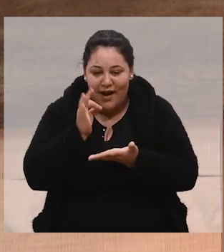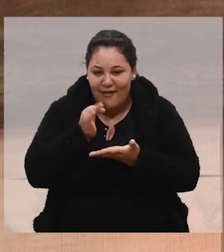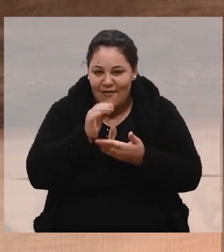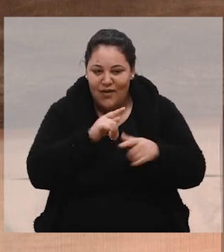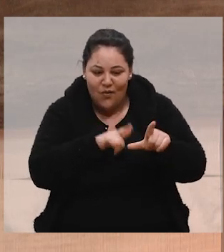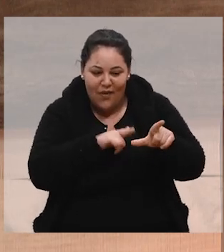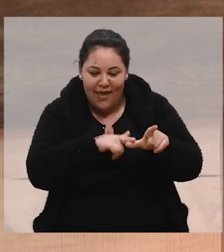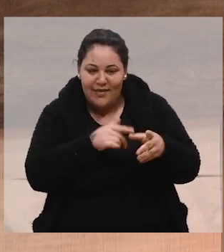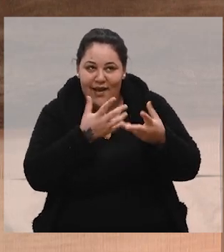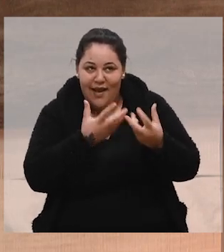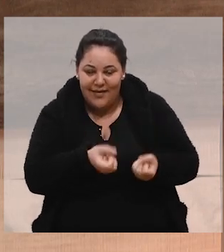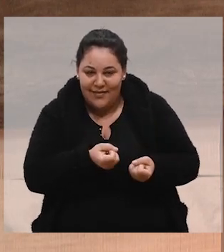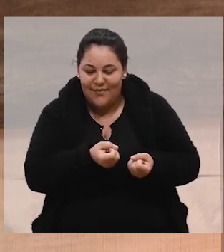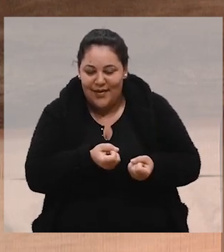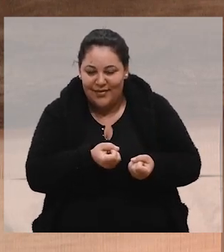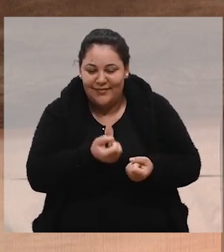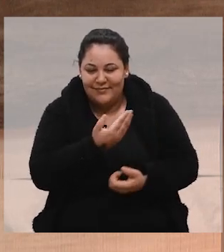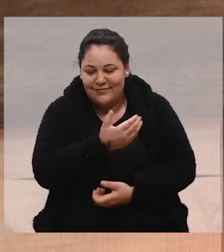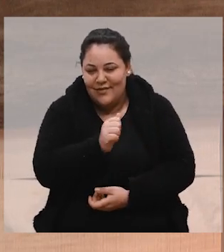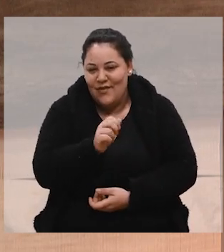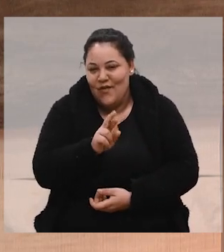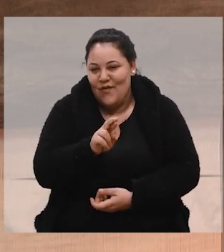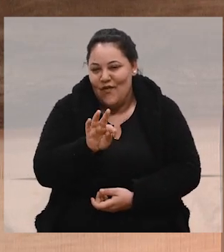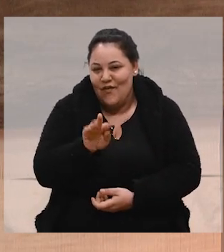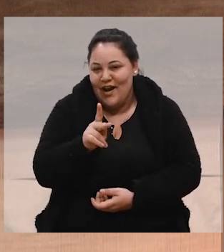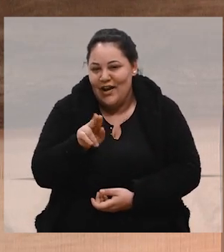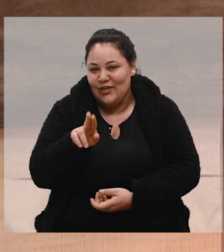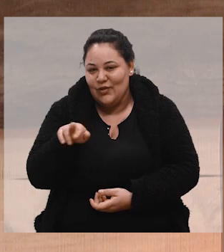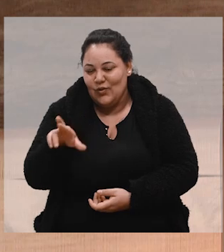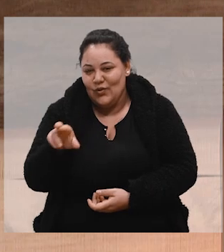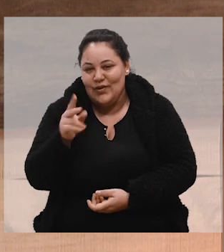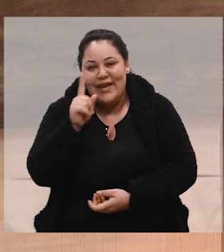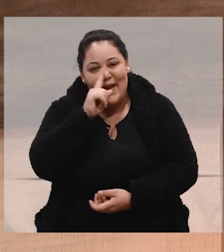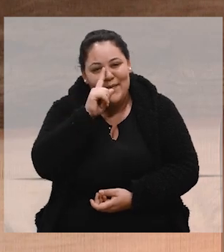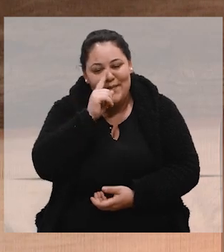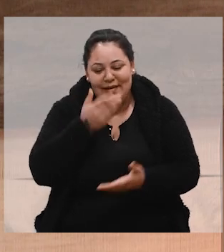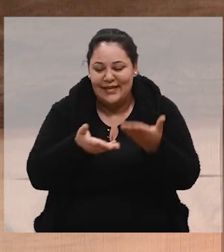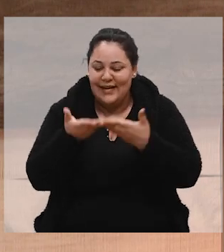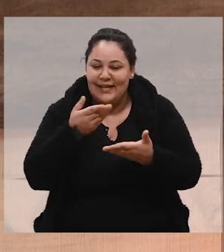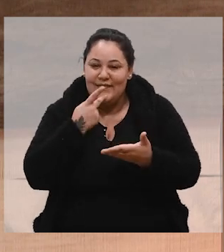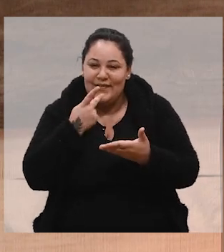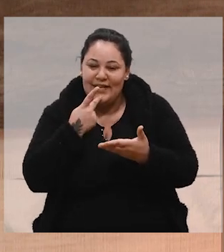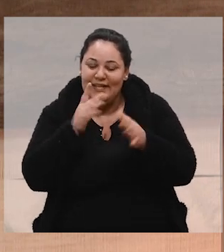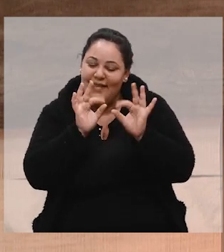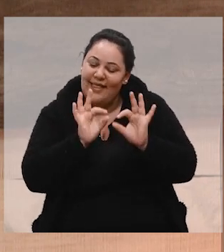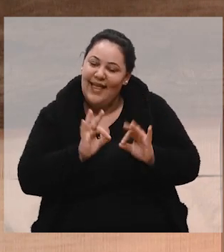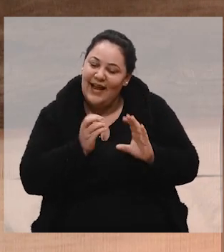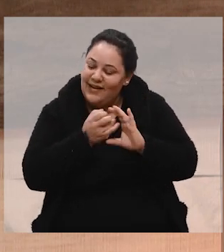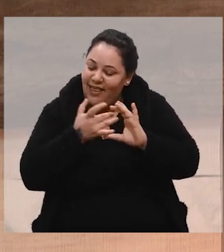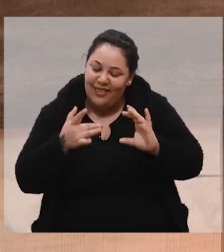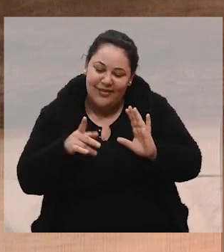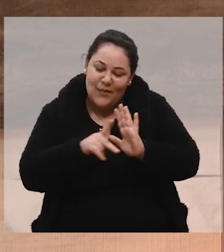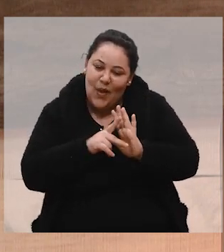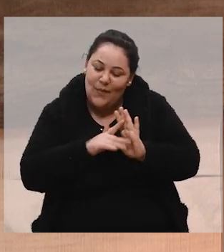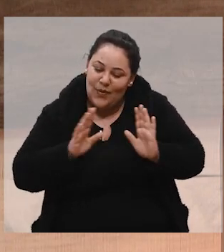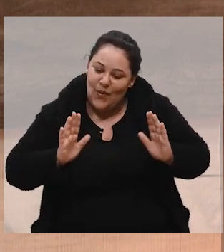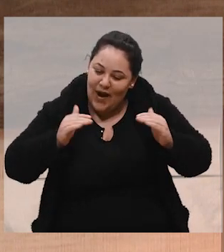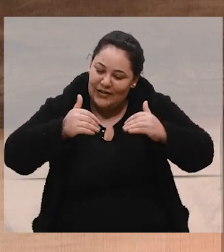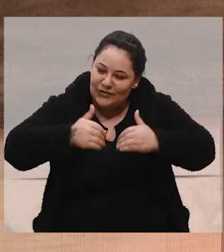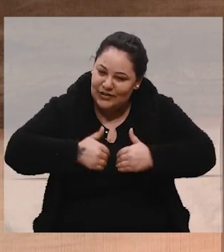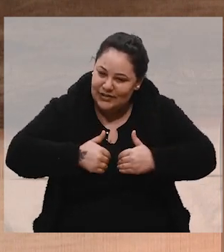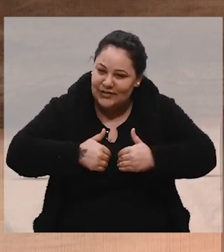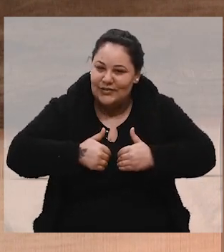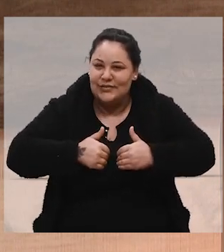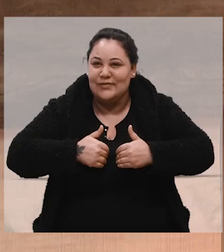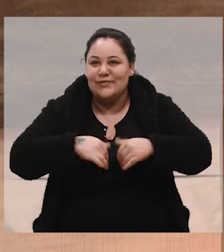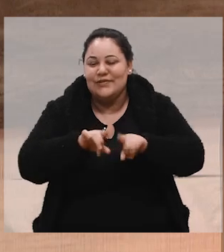Café com Letras aqui recebendo o Arthur e a Cláudia Daniela, tratando aqui do espectro autista, tanto do ponto